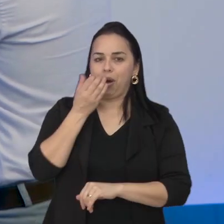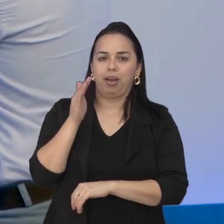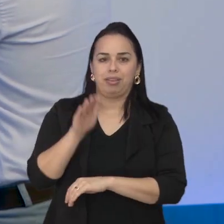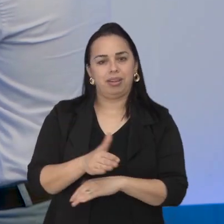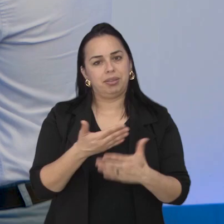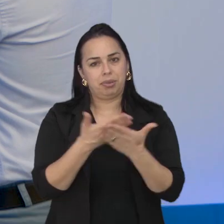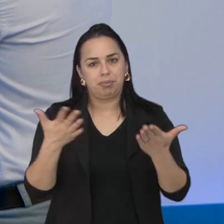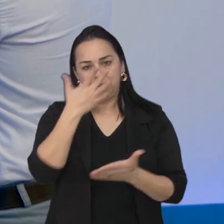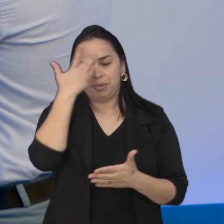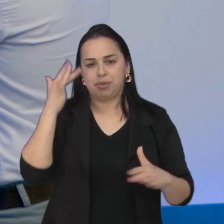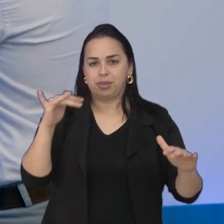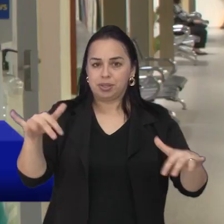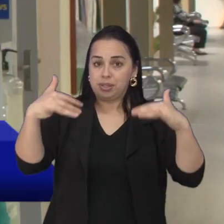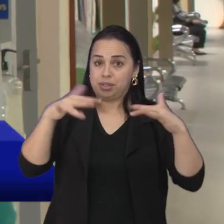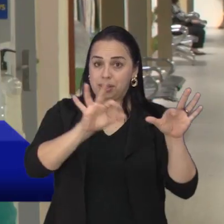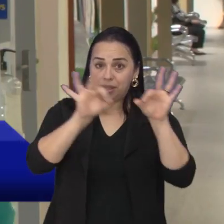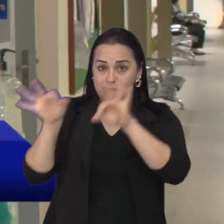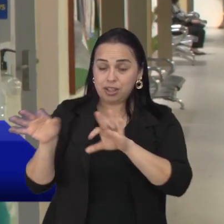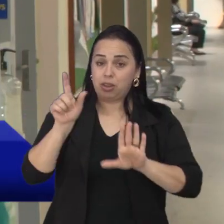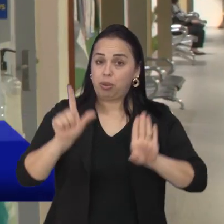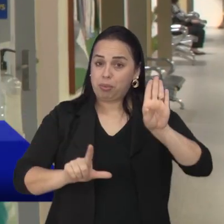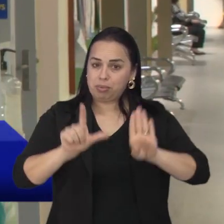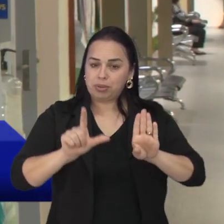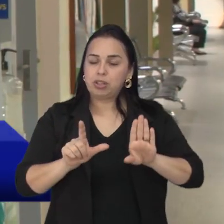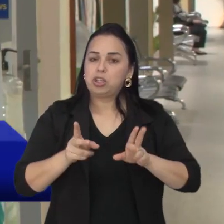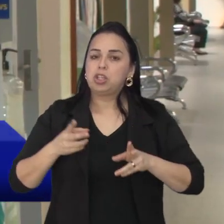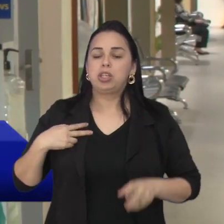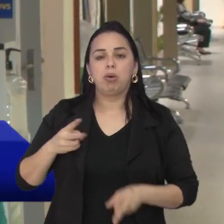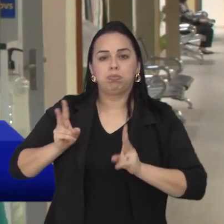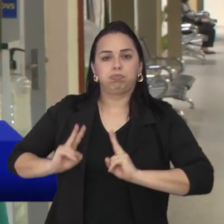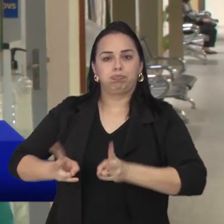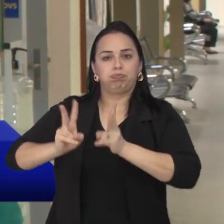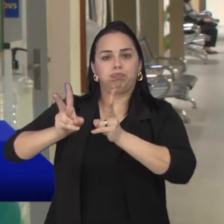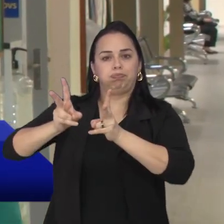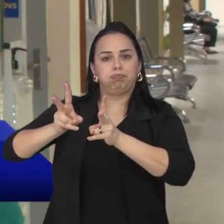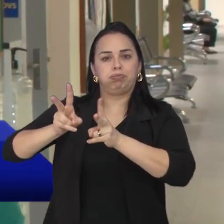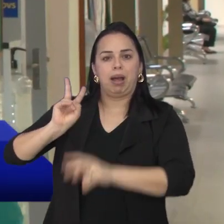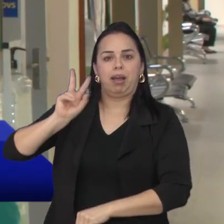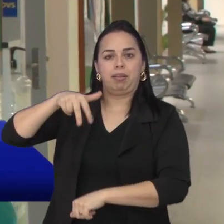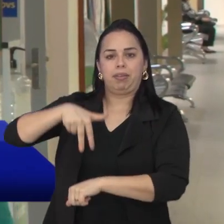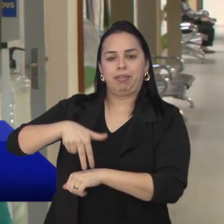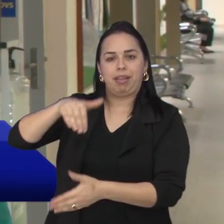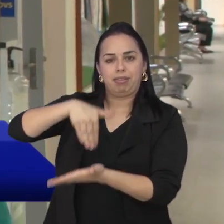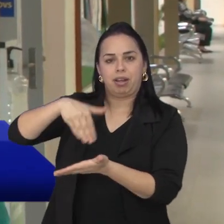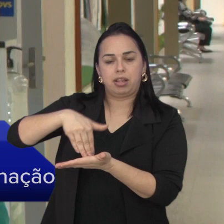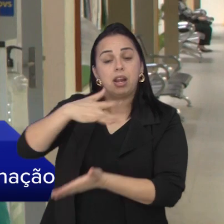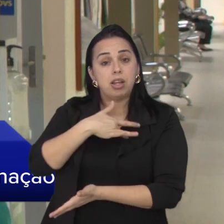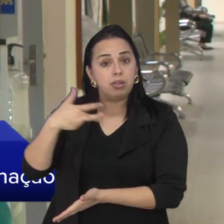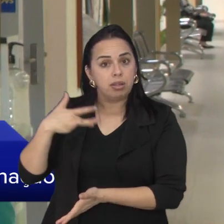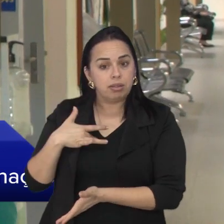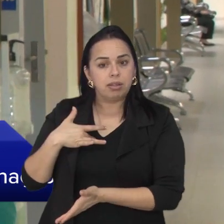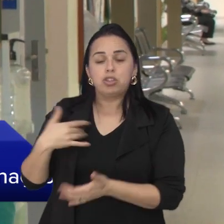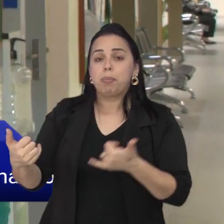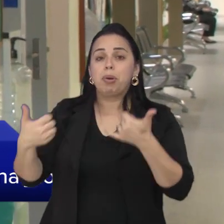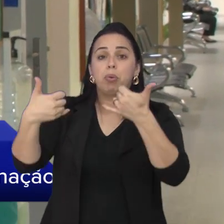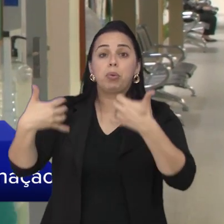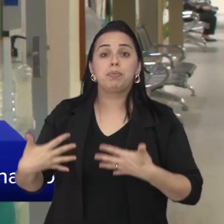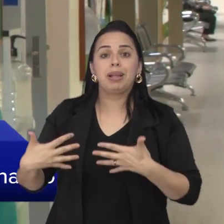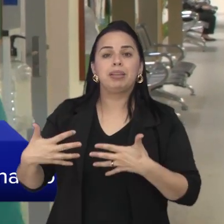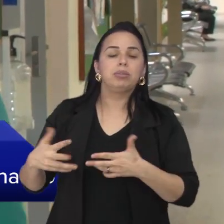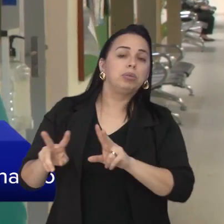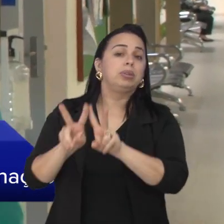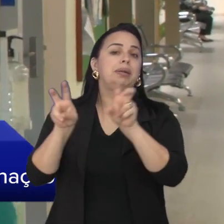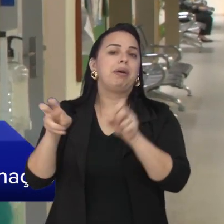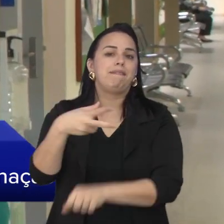Fala Guerra, muito boa tarde para você, para quem está com a gente no Boletim Legislativo. Eu continuo aqui na Secretaria de Saúde de São José dos Campos e